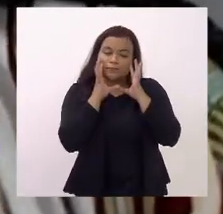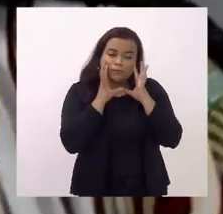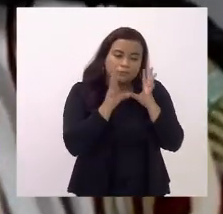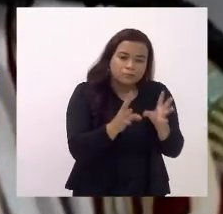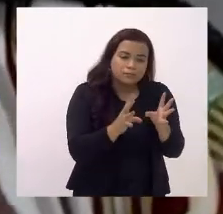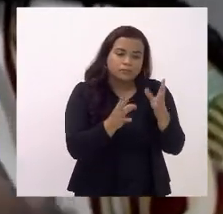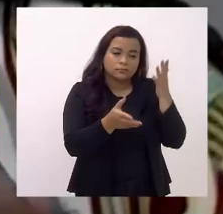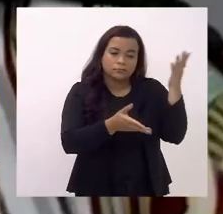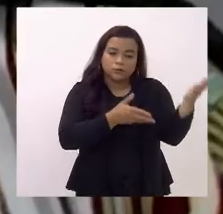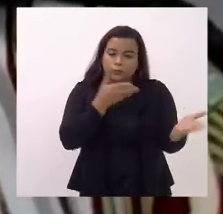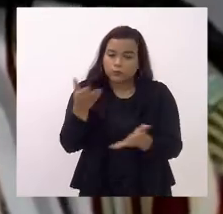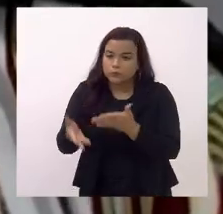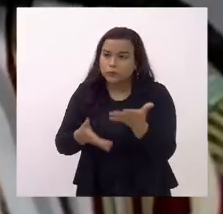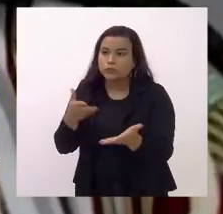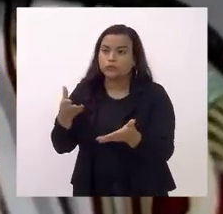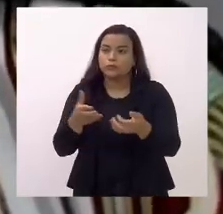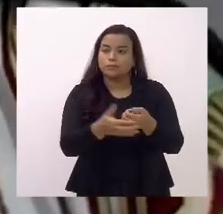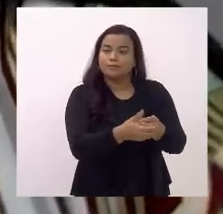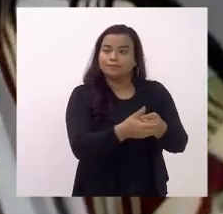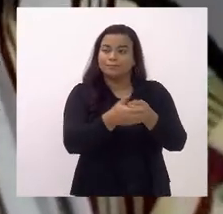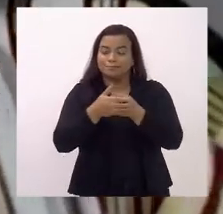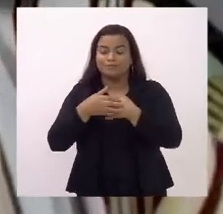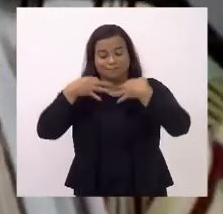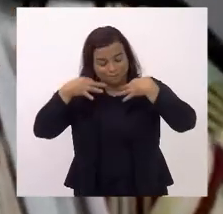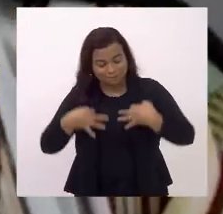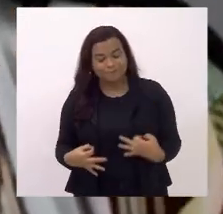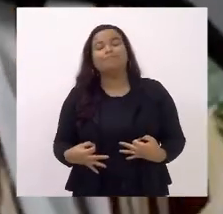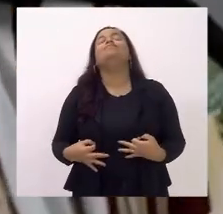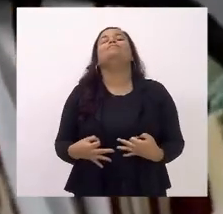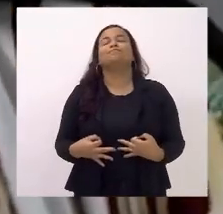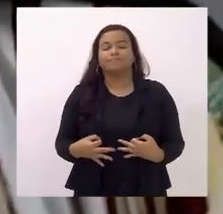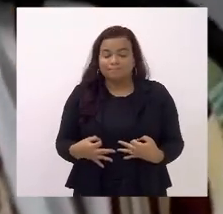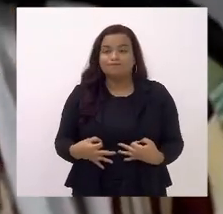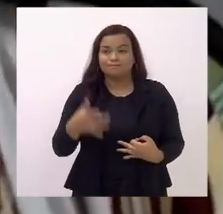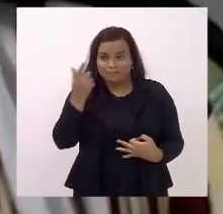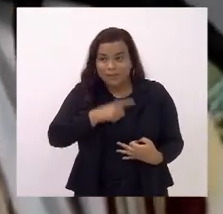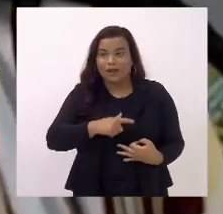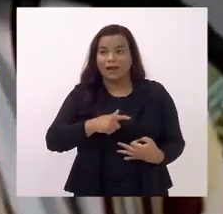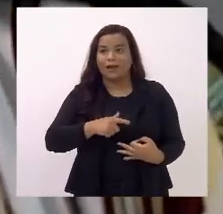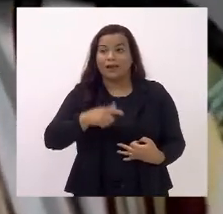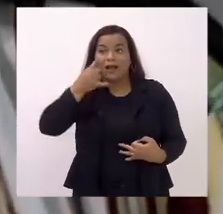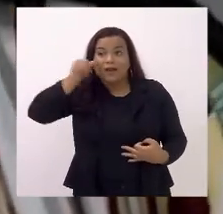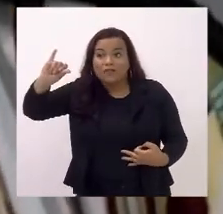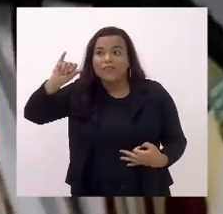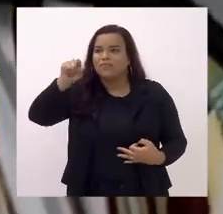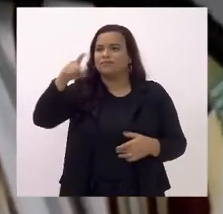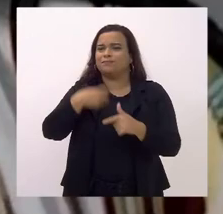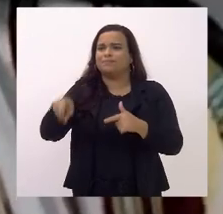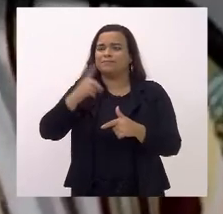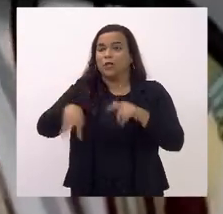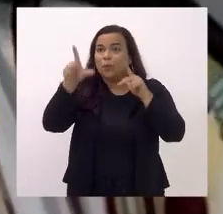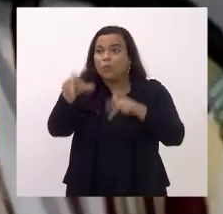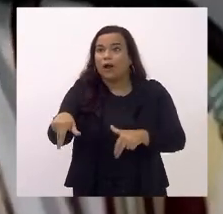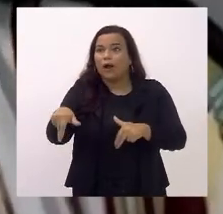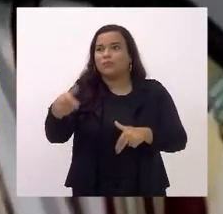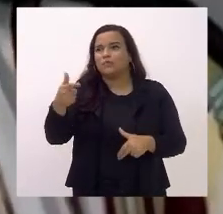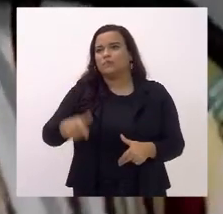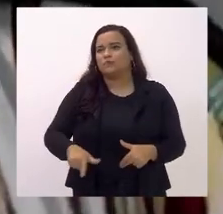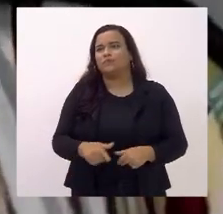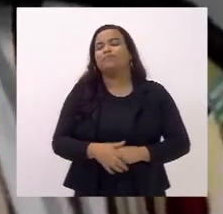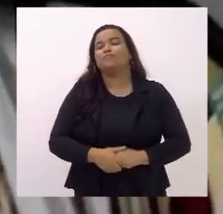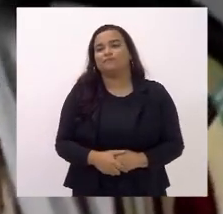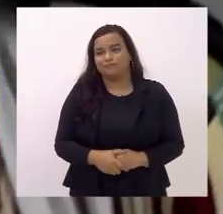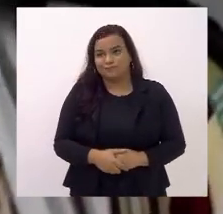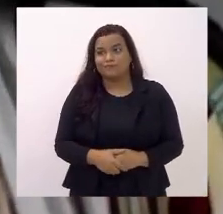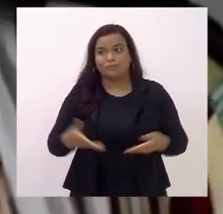atenção, o cuidado, a acolhida necessária para que esse tipo de tragédia, de massacre, não ocorra